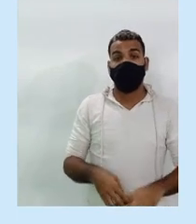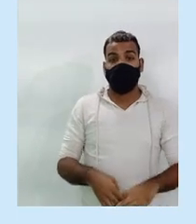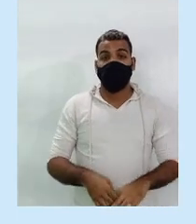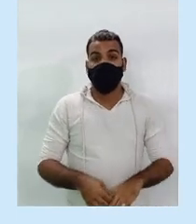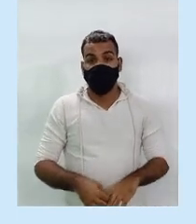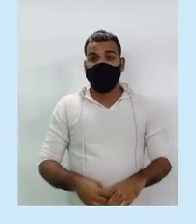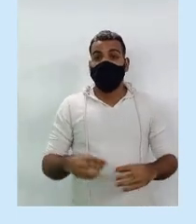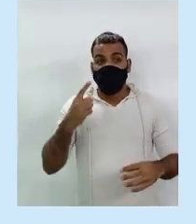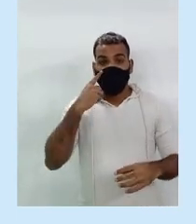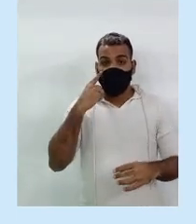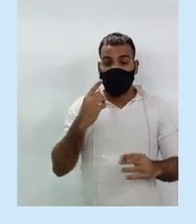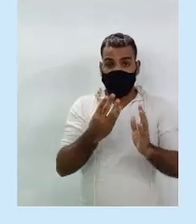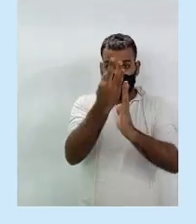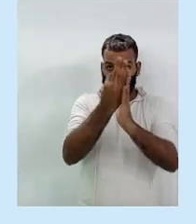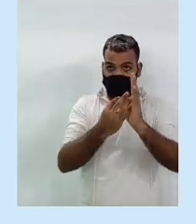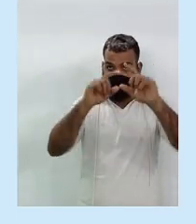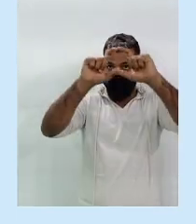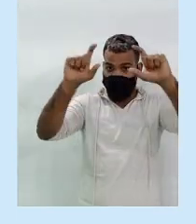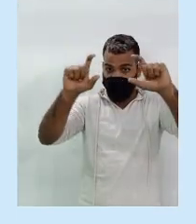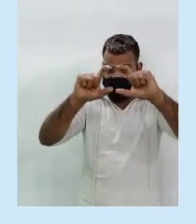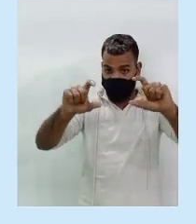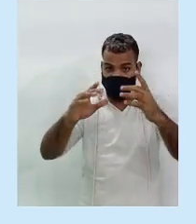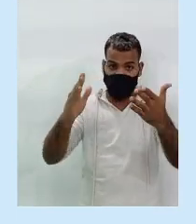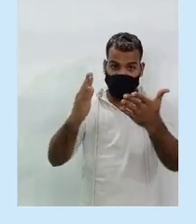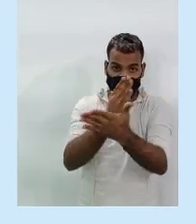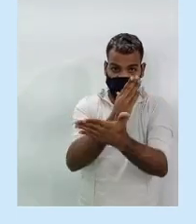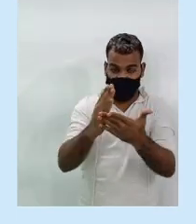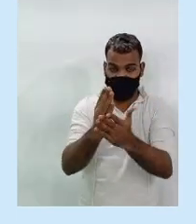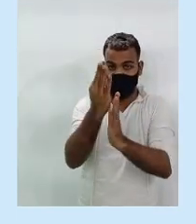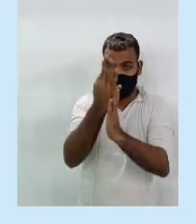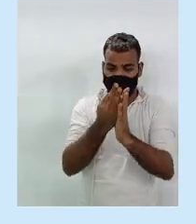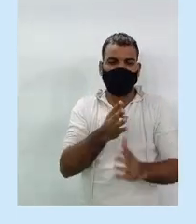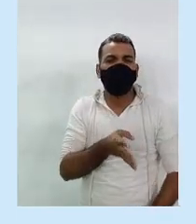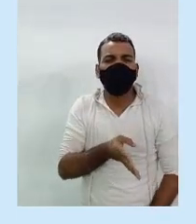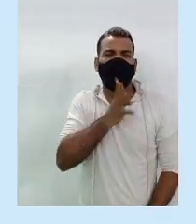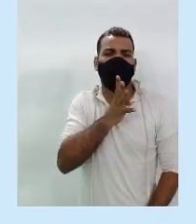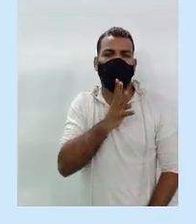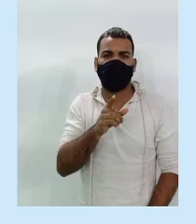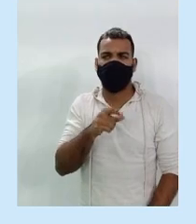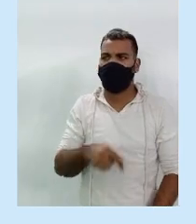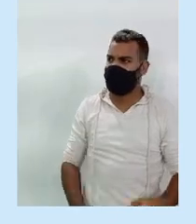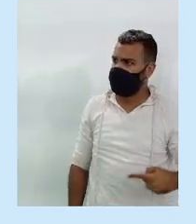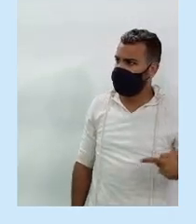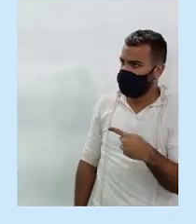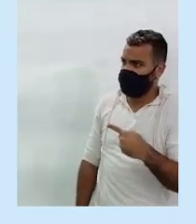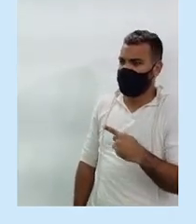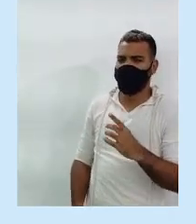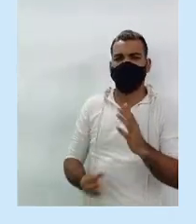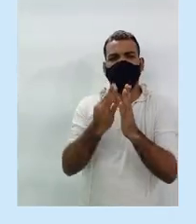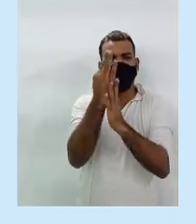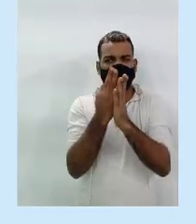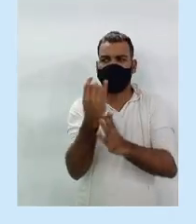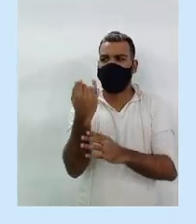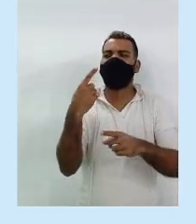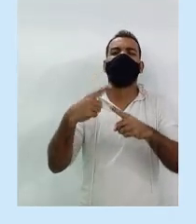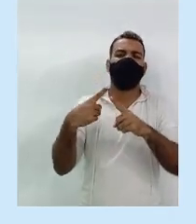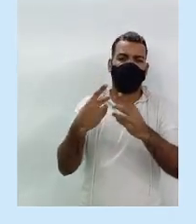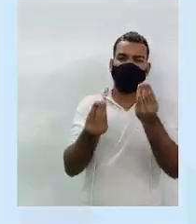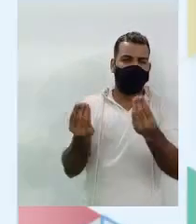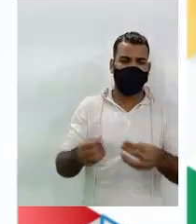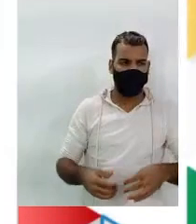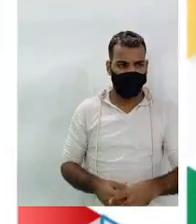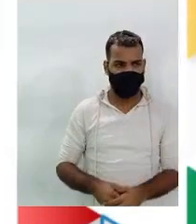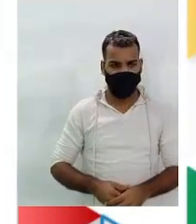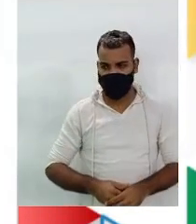alguns parágrafos, certo, desse texto para conhecer o que faz desse texto importante. Olhando para